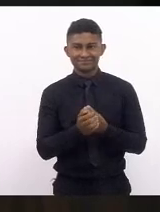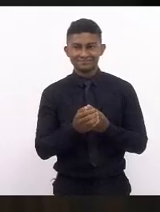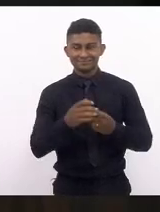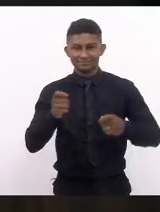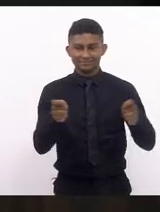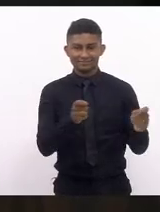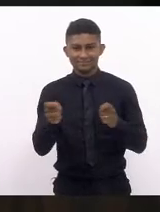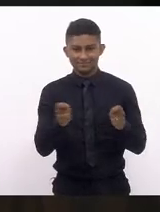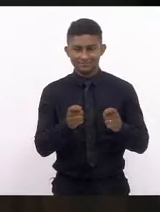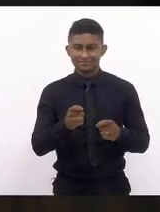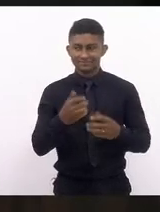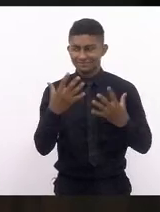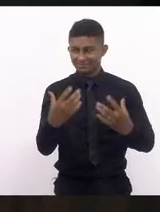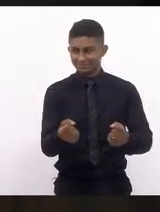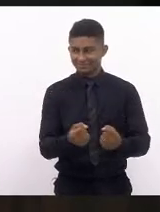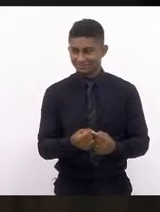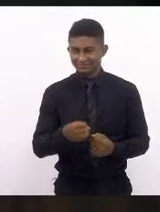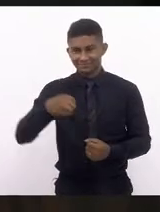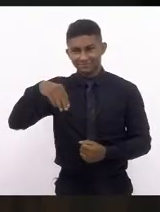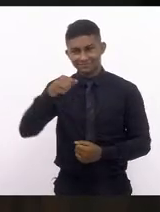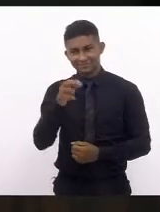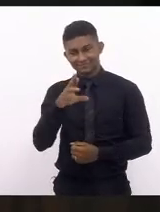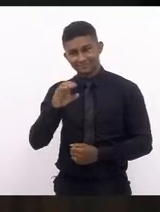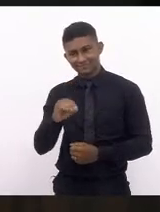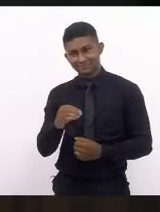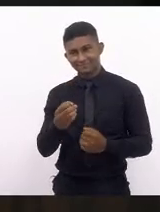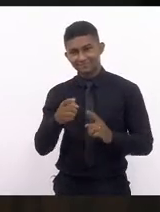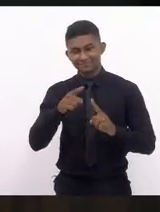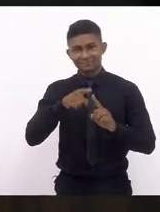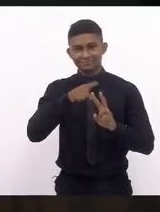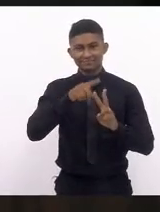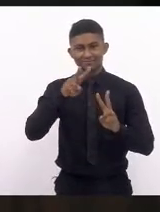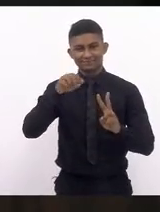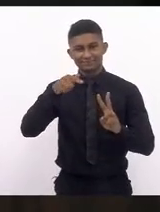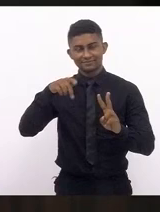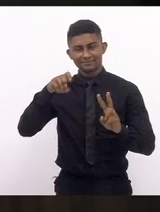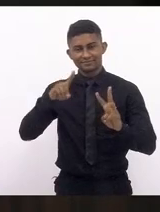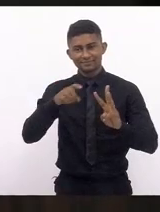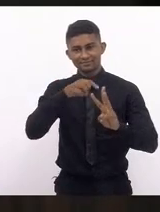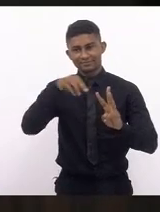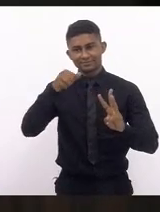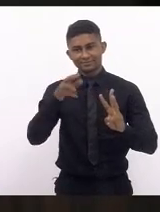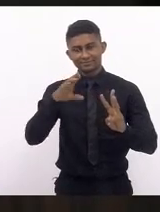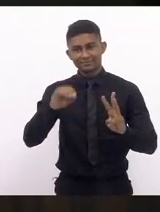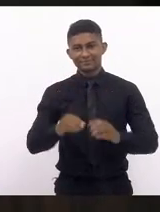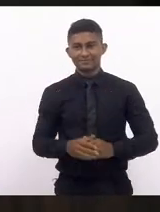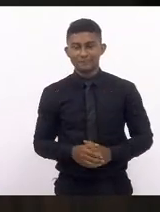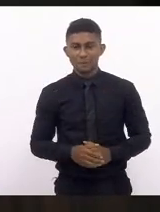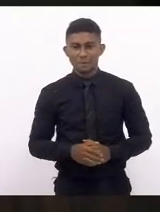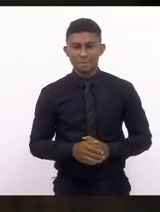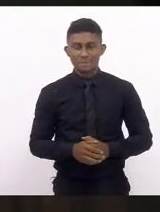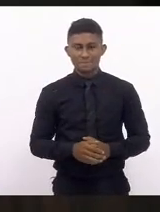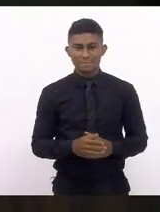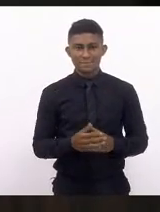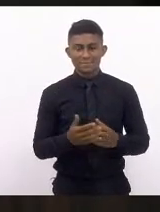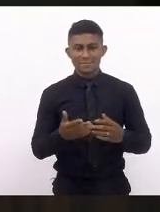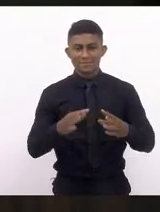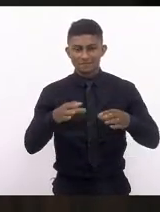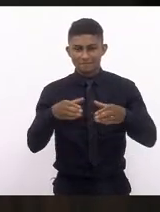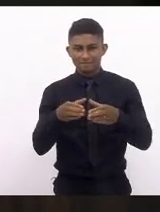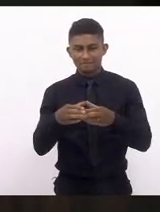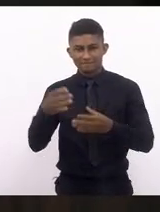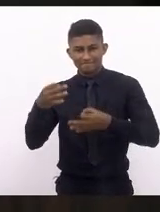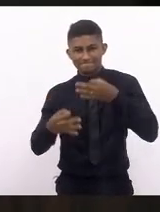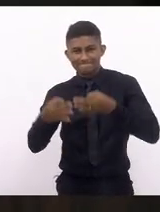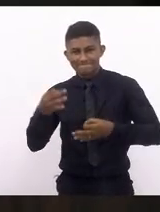e controle favorável à autoridade máxima Chico volto Ceasa waldeck Carneiro Luiz Paulo e mas pode ser feliz de pareceres das comissões condição Justiça